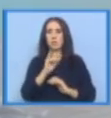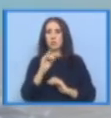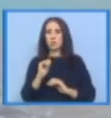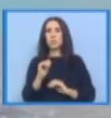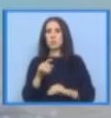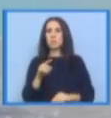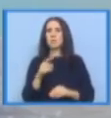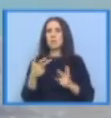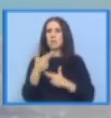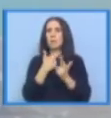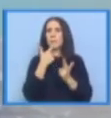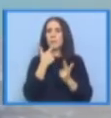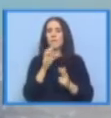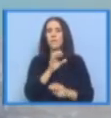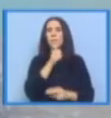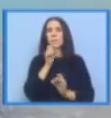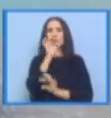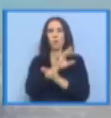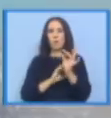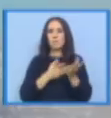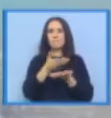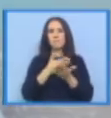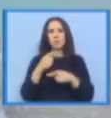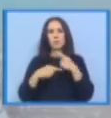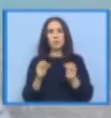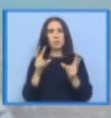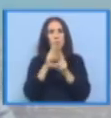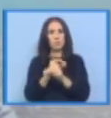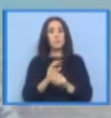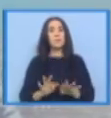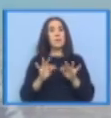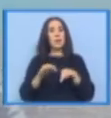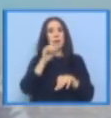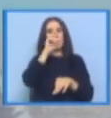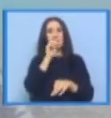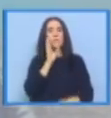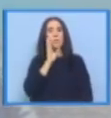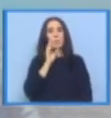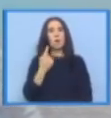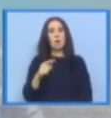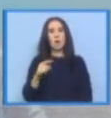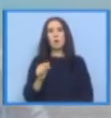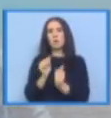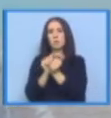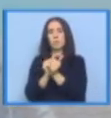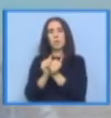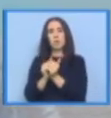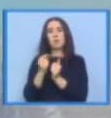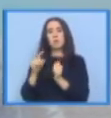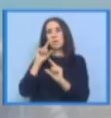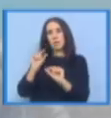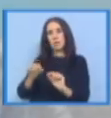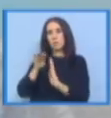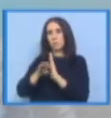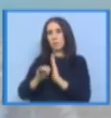que é muito crítico à forma como a Europa está a lidar com as novas gerações. A terminar, lembro que mais logo pode ainda acompanhar a edição